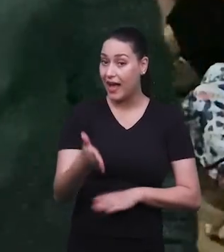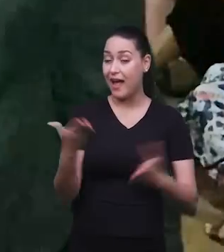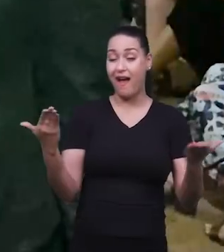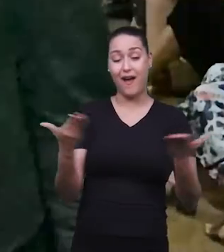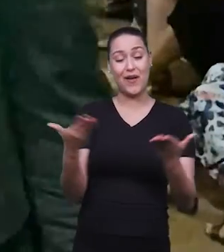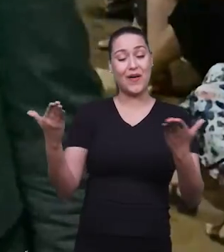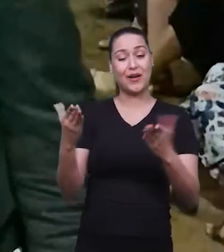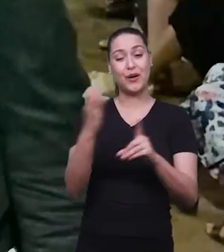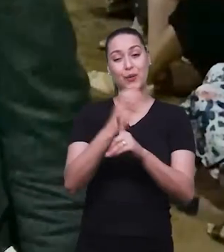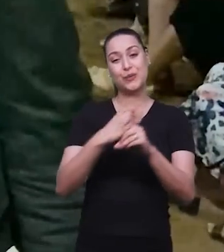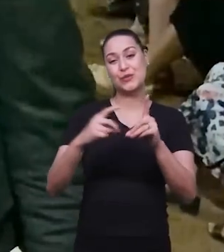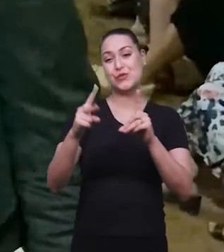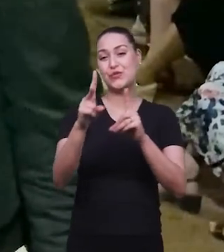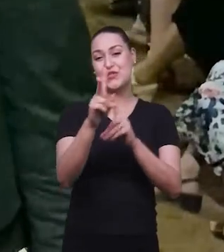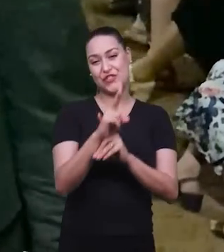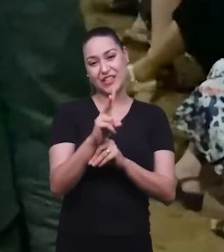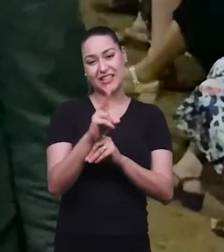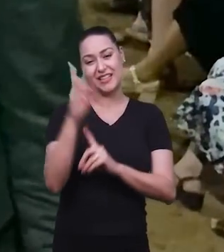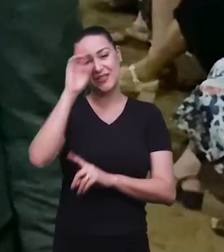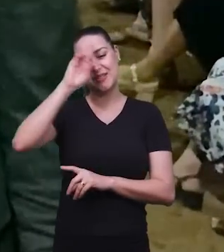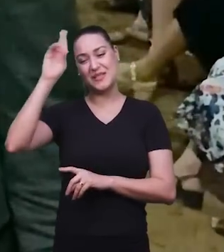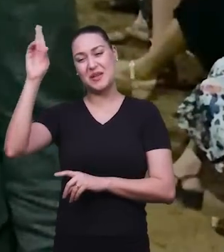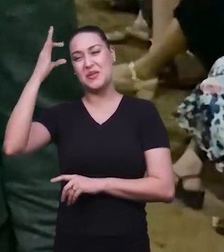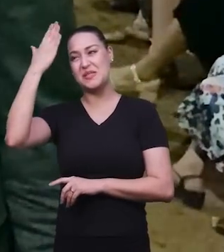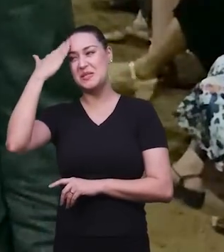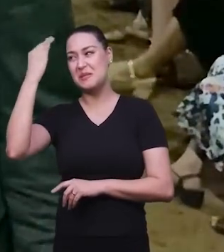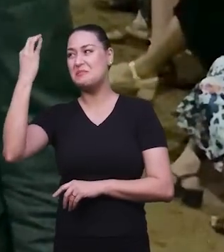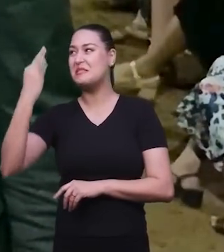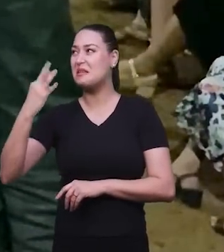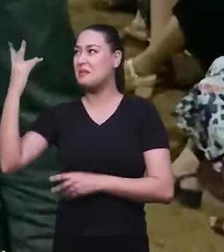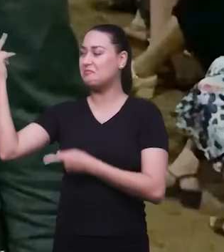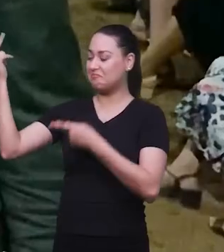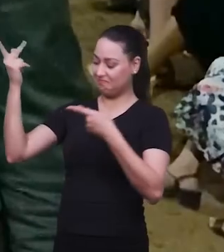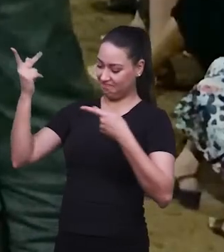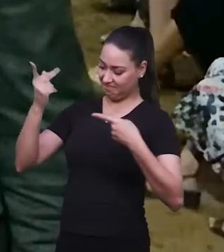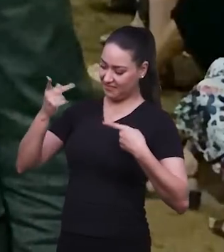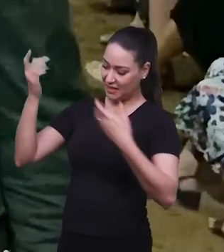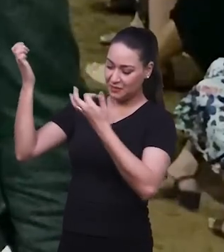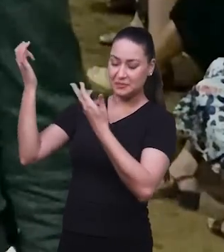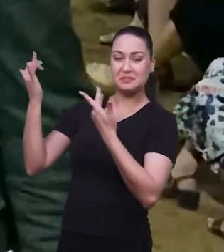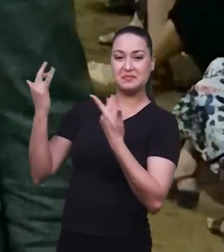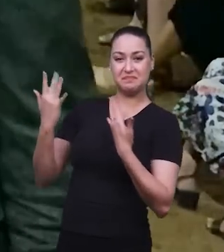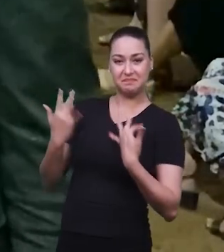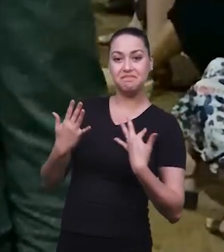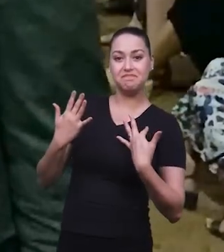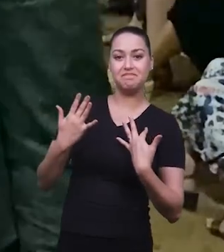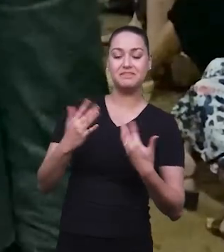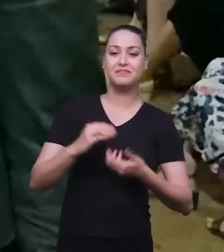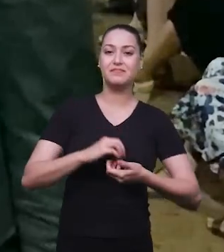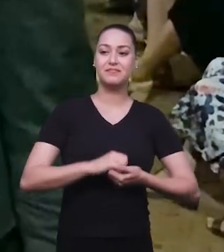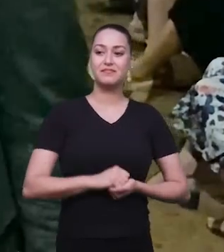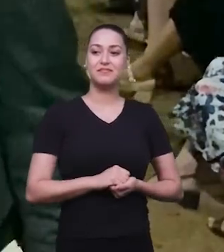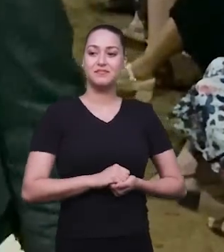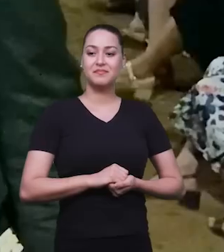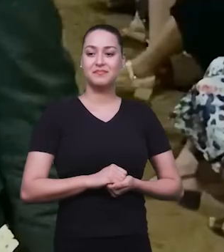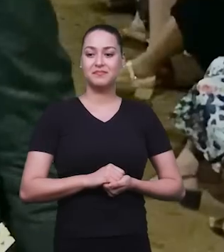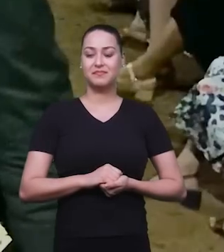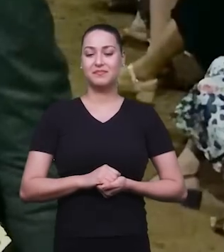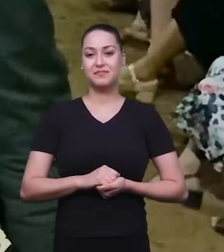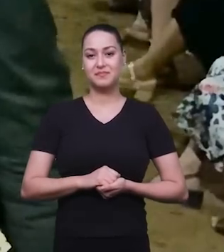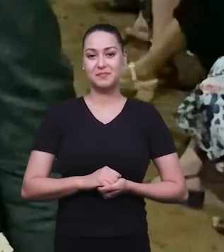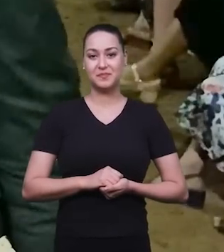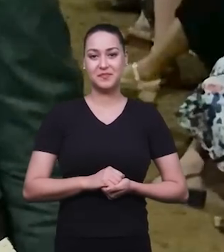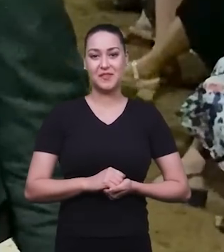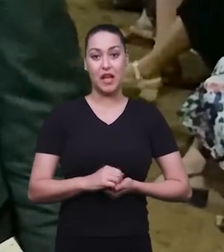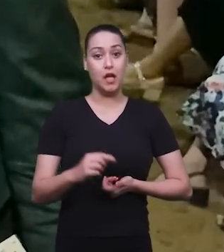esse momento dessa vigília, onde o Senhor com certeza vai nos abençoar e visitar o nosso coração, né? Muitos irmãos vieram, mesmo sendo